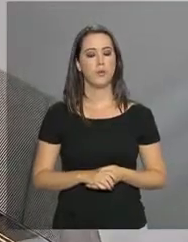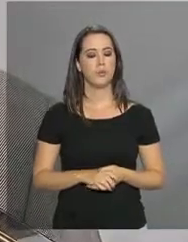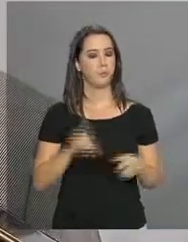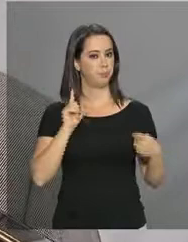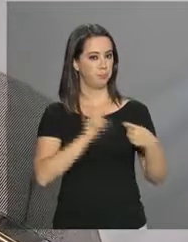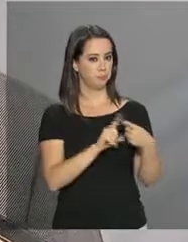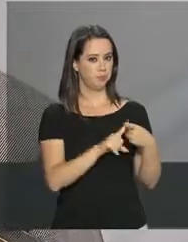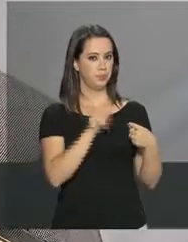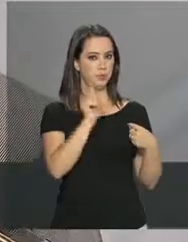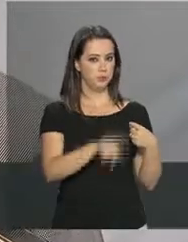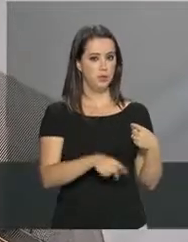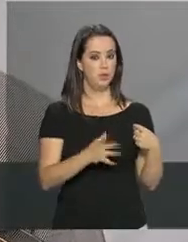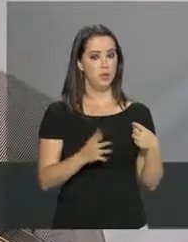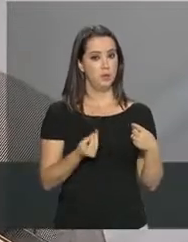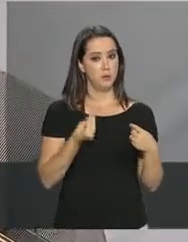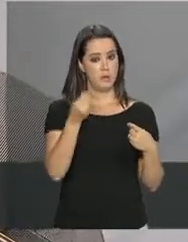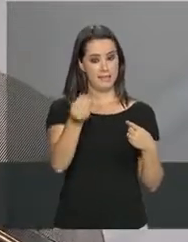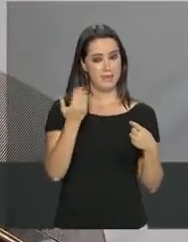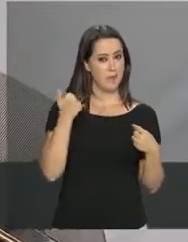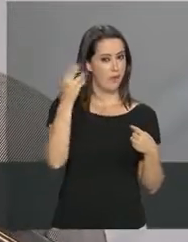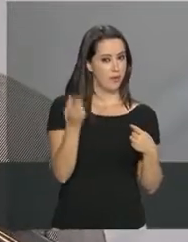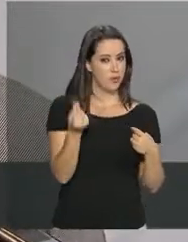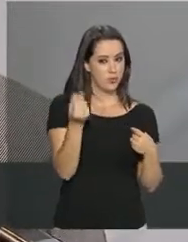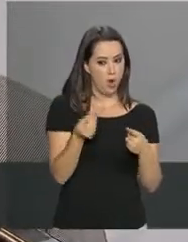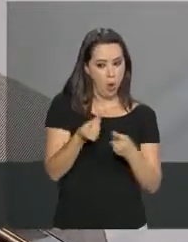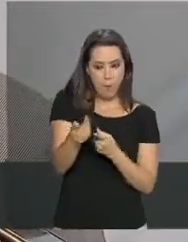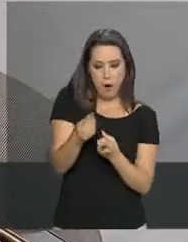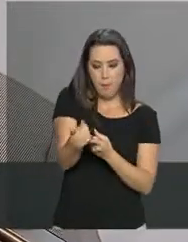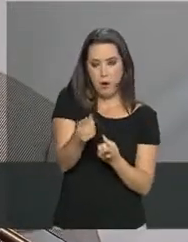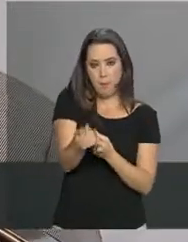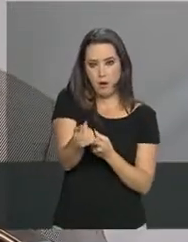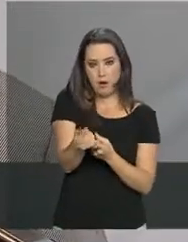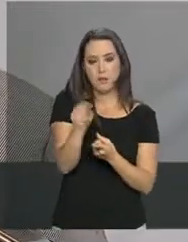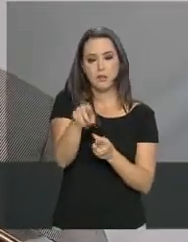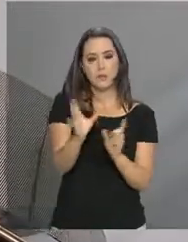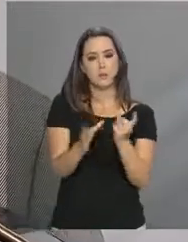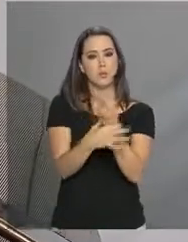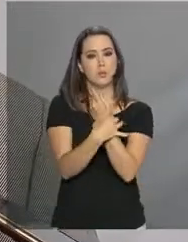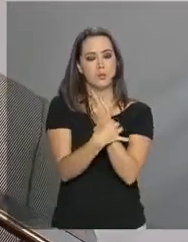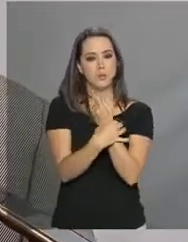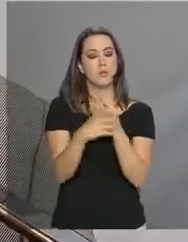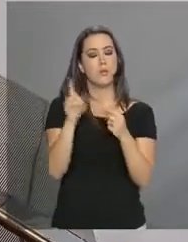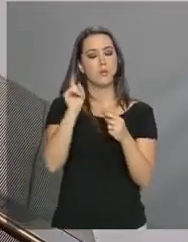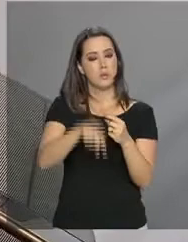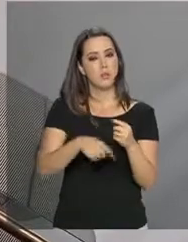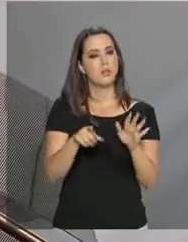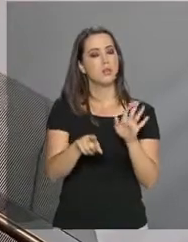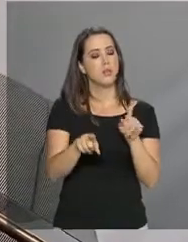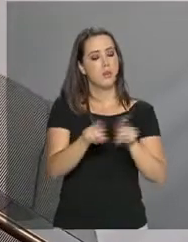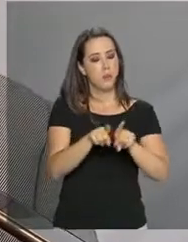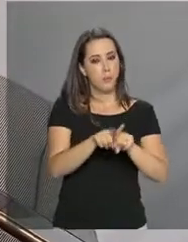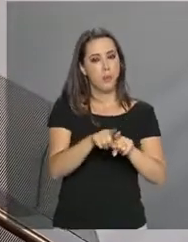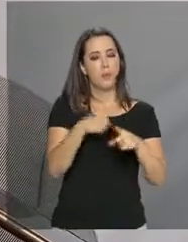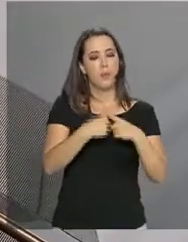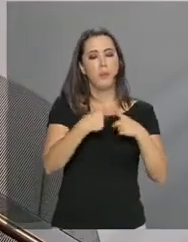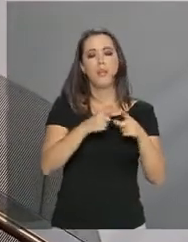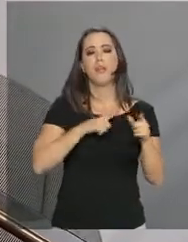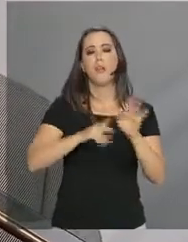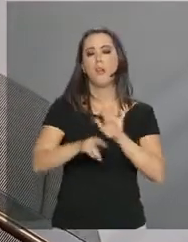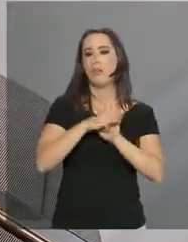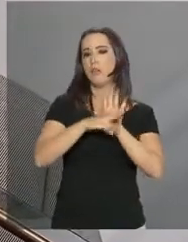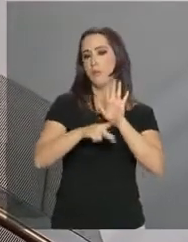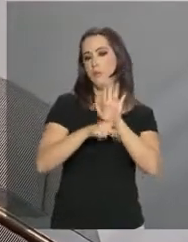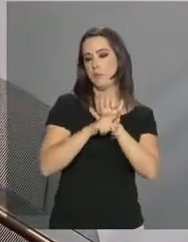o primeiro deles é assegurar mais recursos para a segurança pública já que tem uma medida provisória que está sendo exatamente